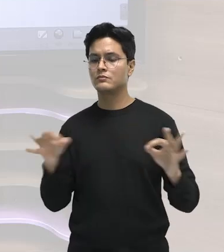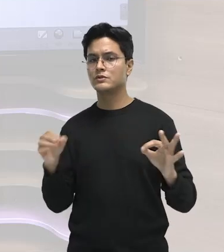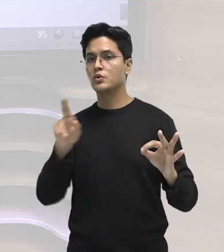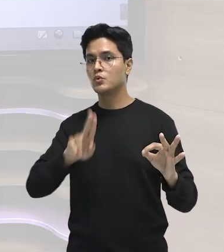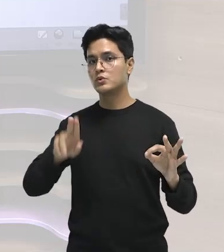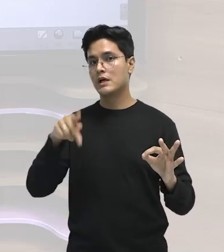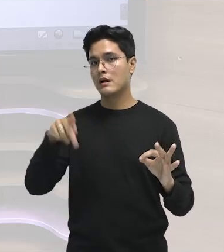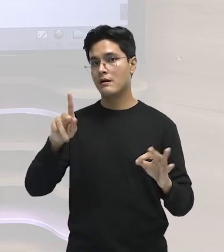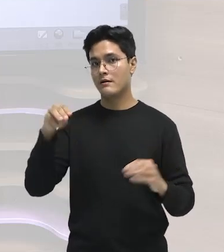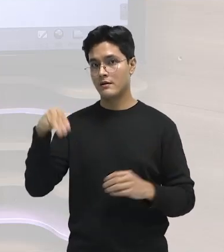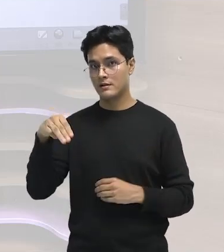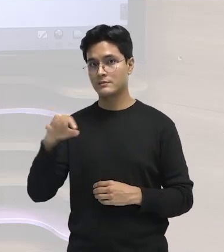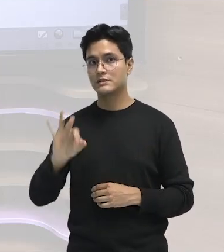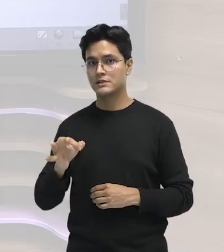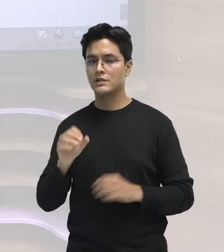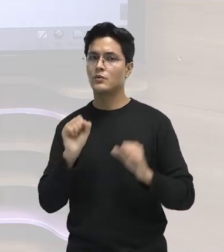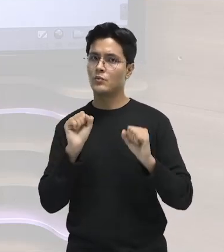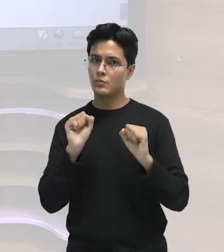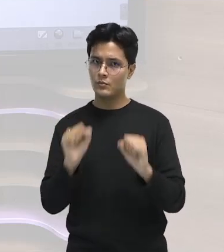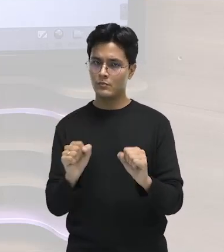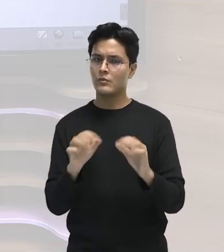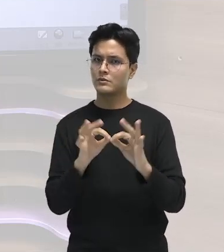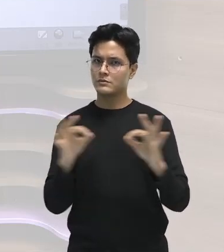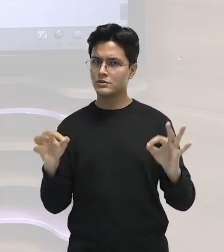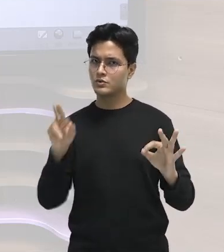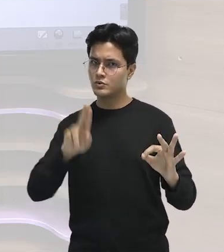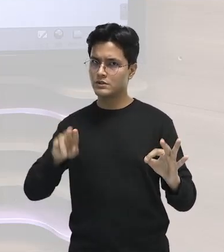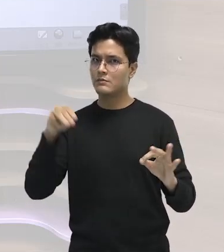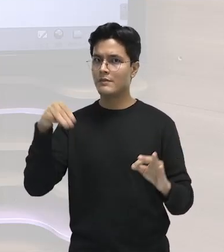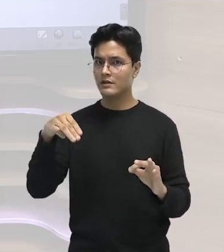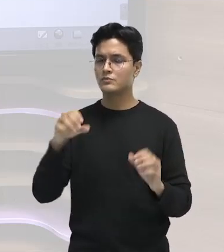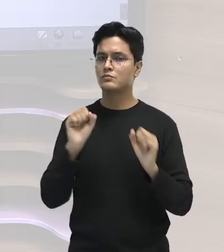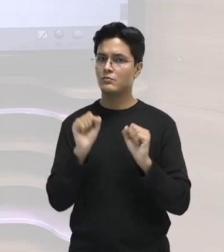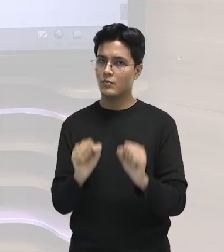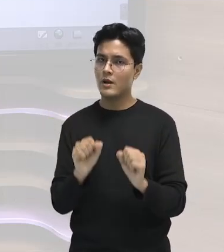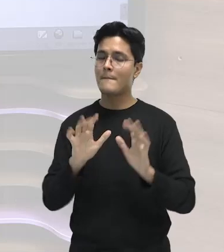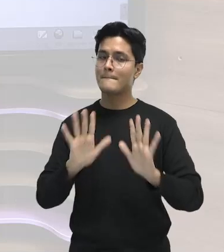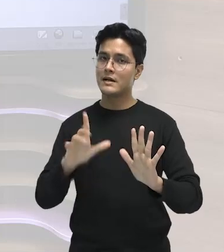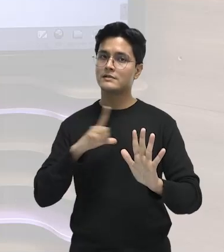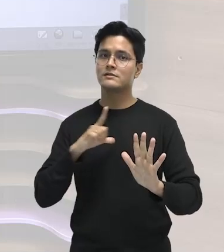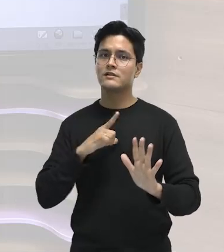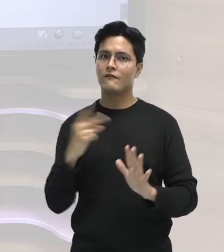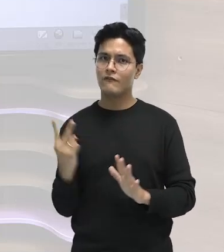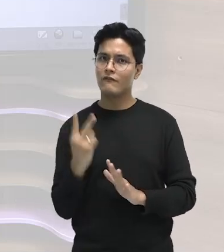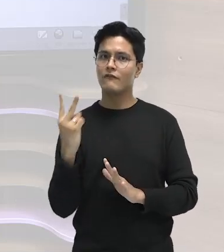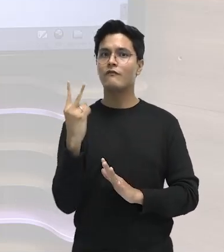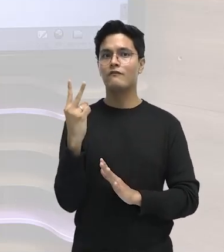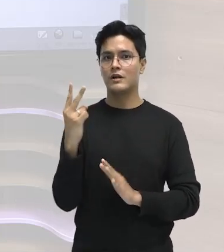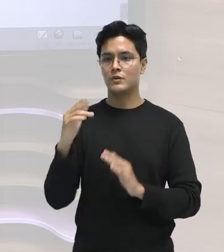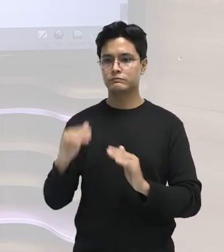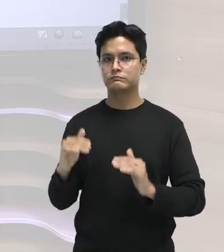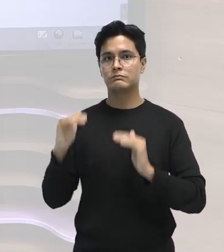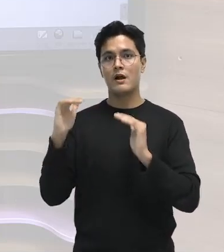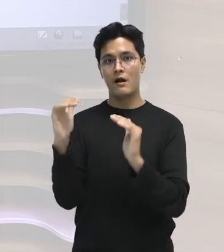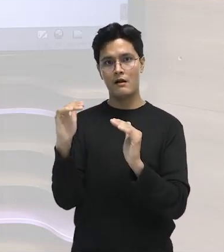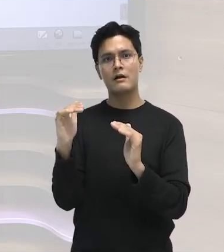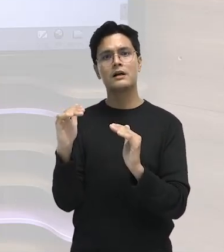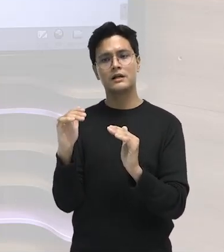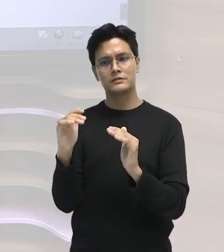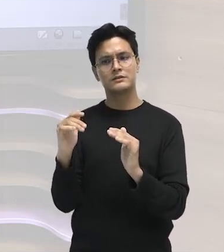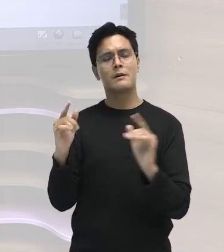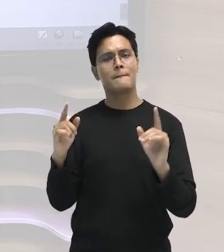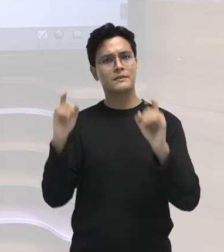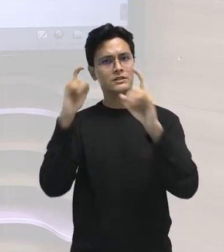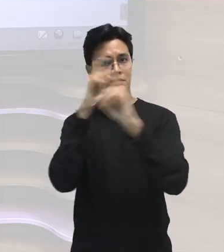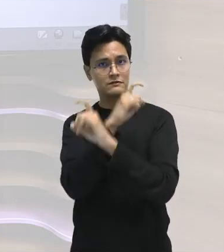km, o quilômetros. Eu posso medir em metro? Posso. Só que eu vou ter um valor bem maior e vai dar mais trabalho para trabalhar com